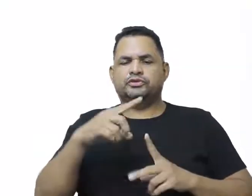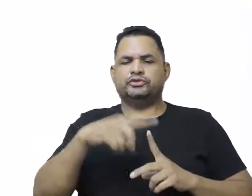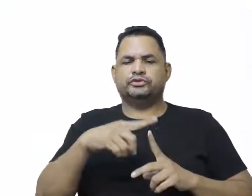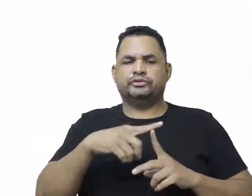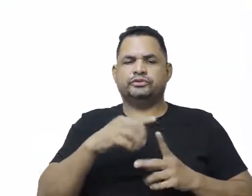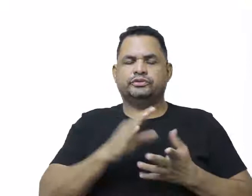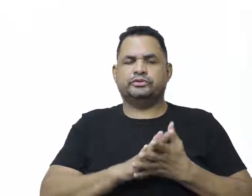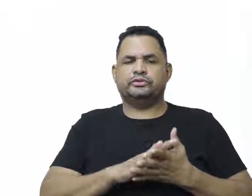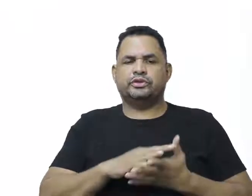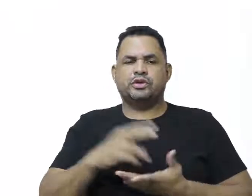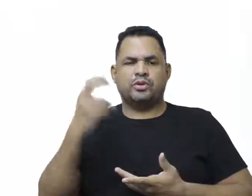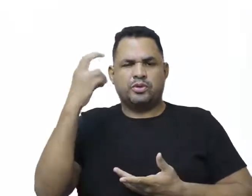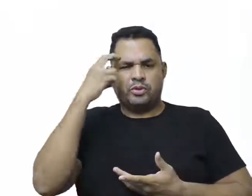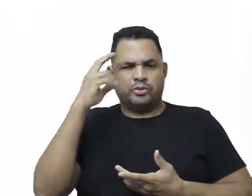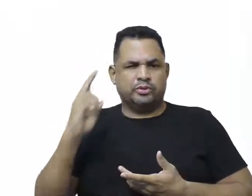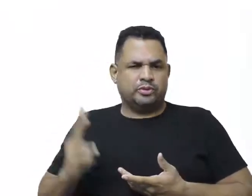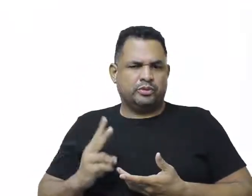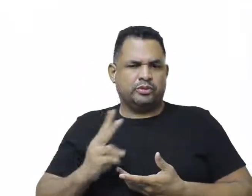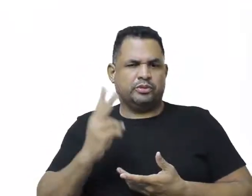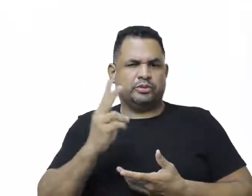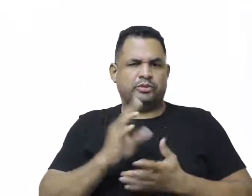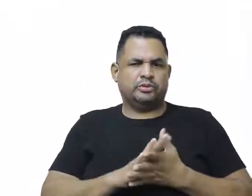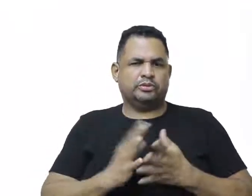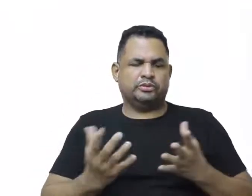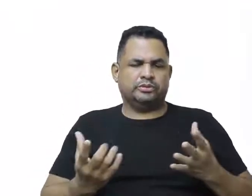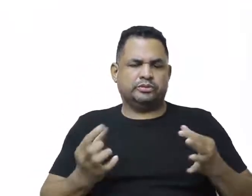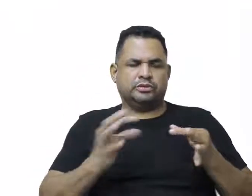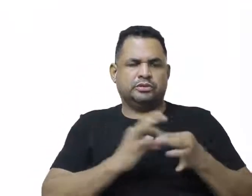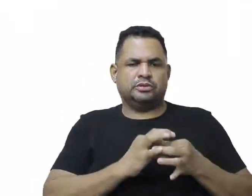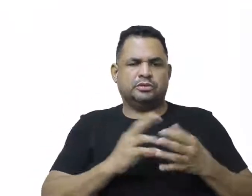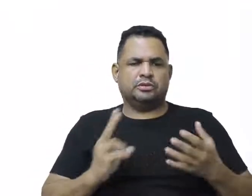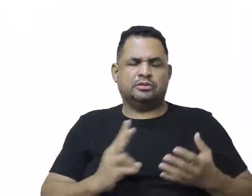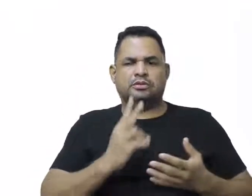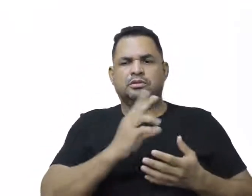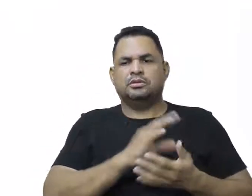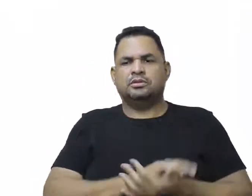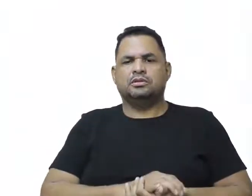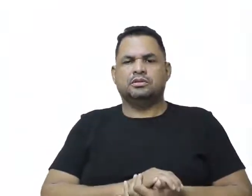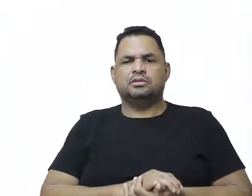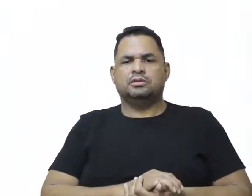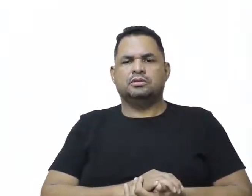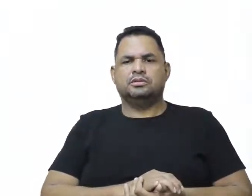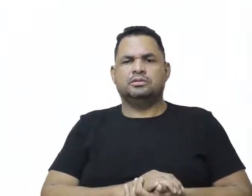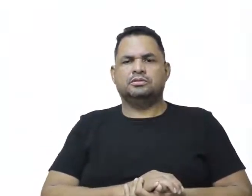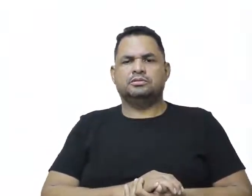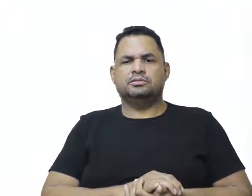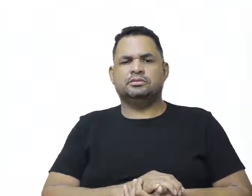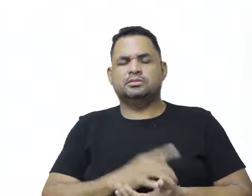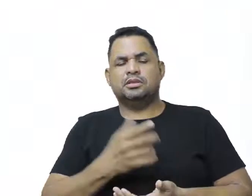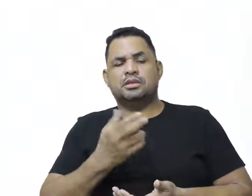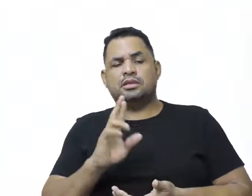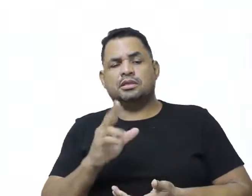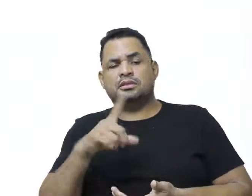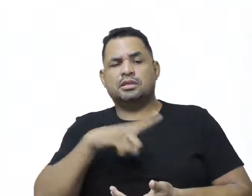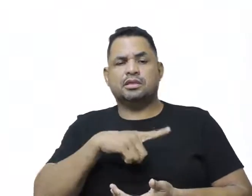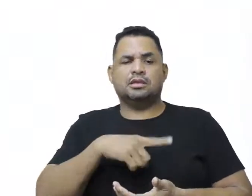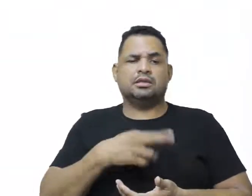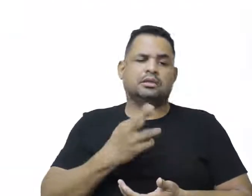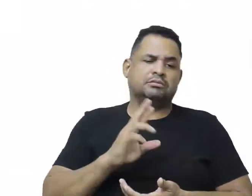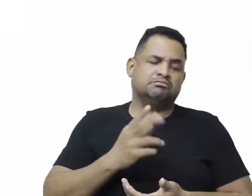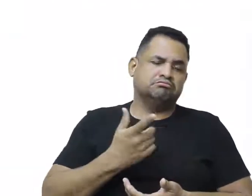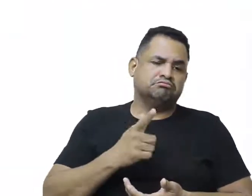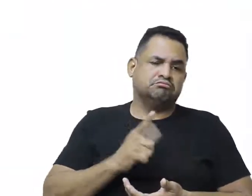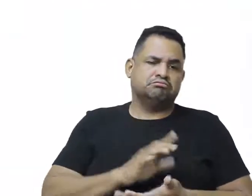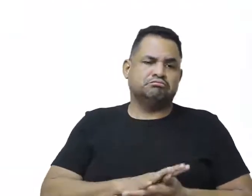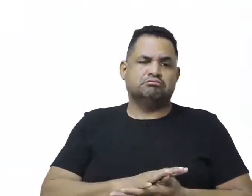valor aquela cultura ligada a questões valor ativas né quem tem cultura quem não tem quem tem a culto